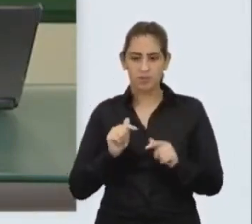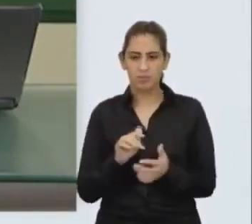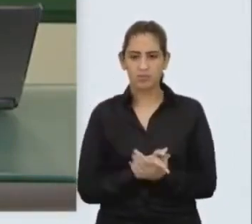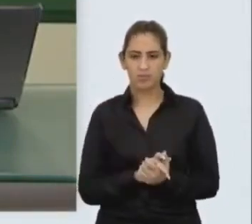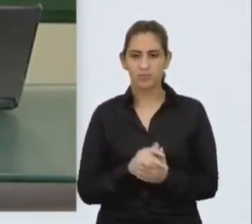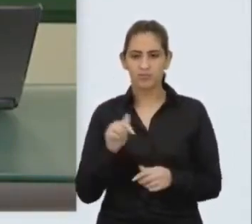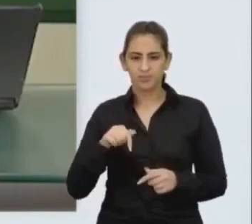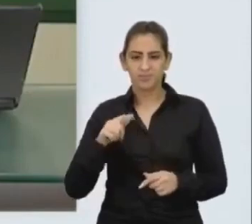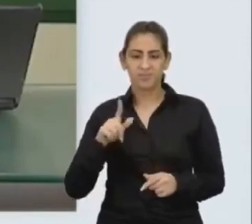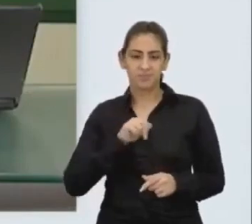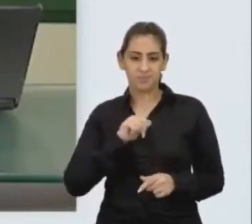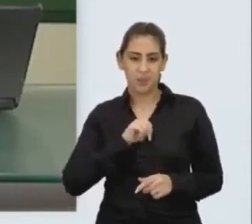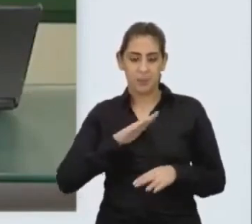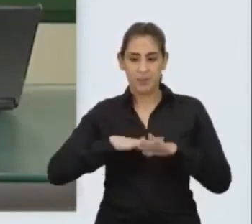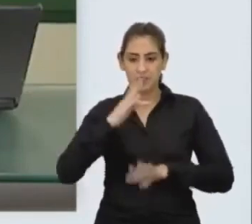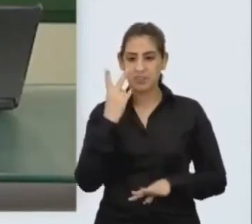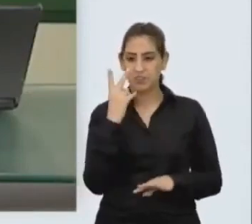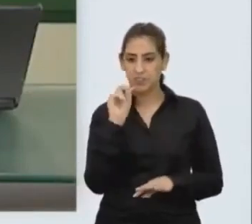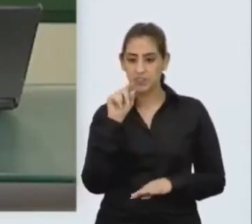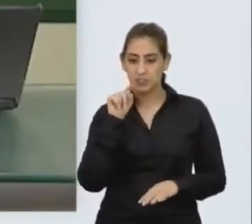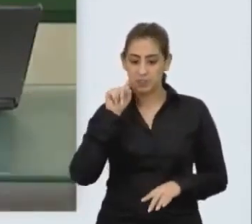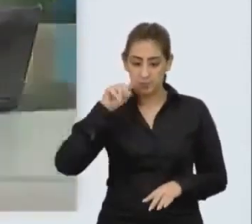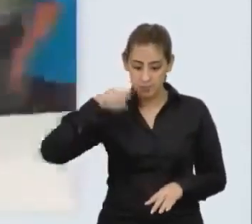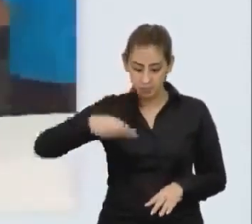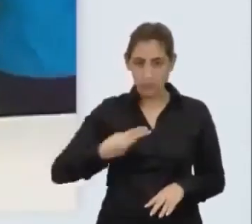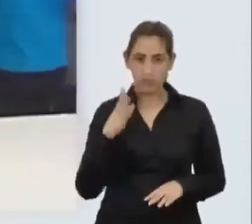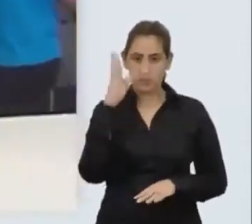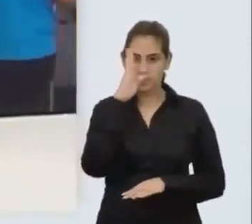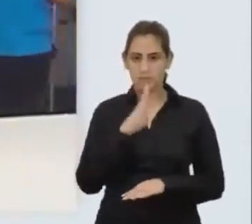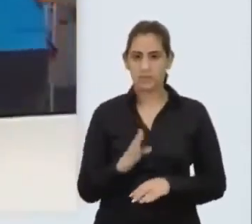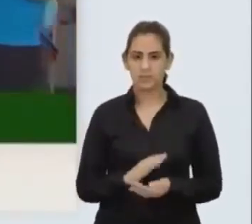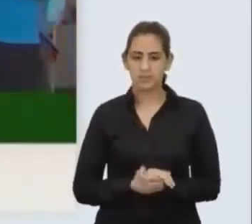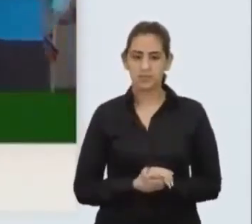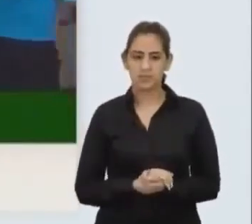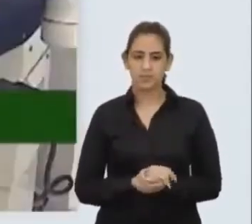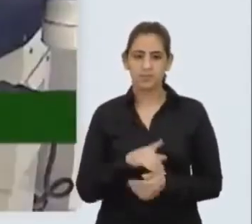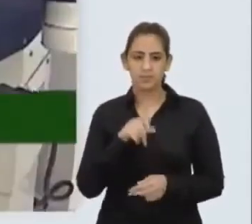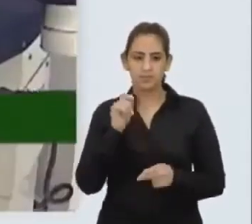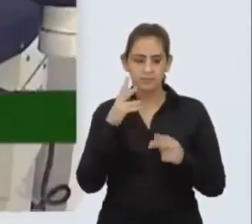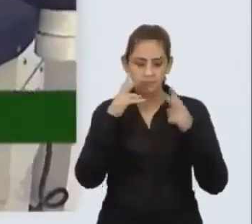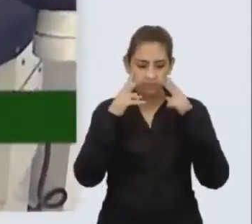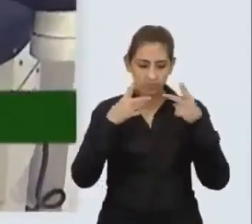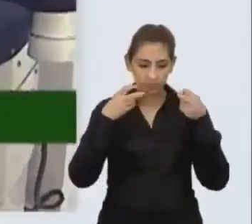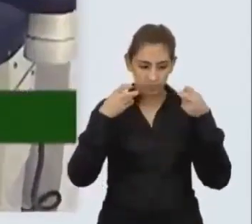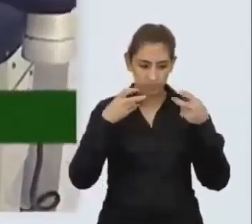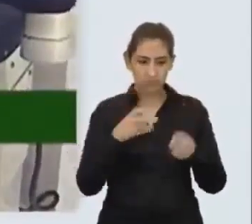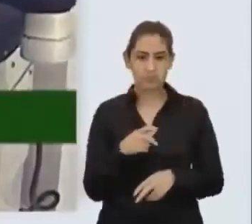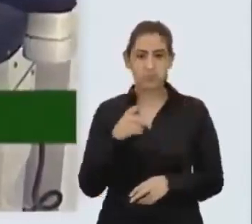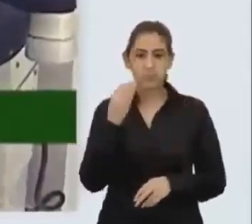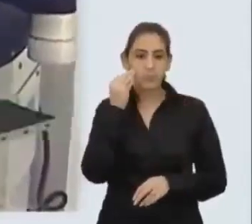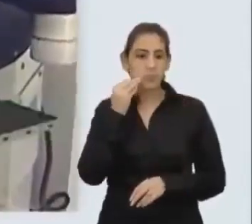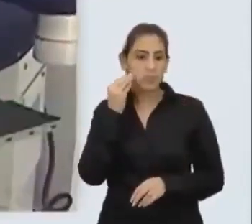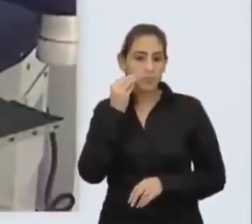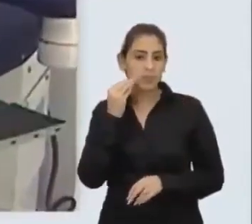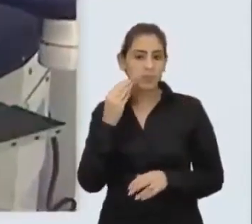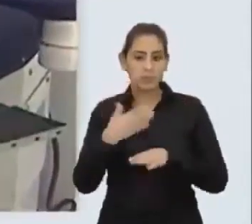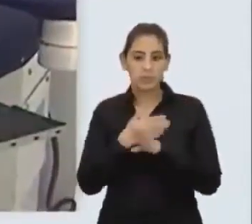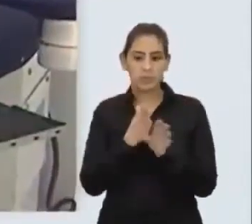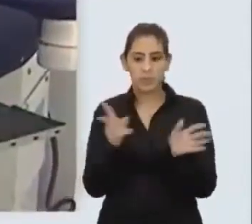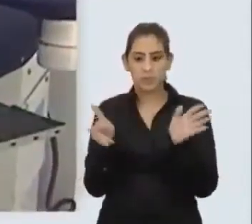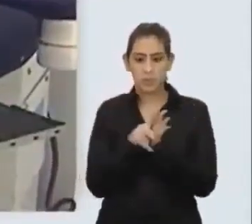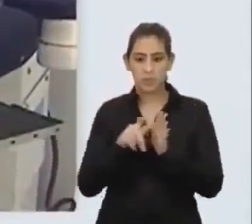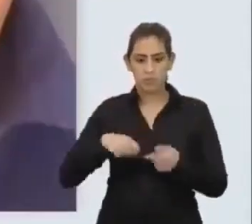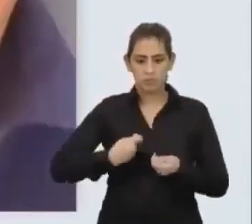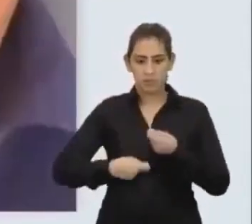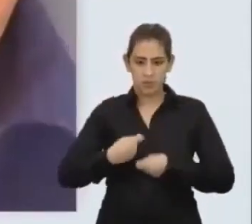empregam mais de 20 milhões de brasileiros eles soube enxergar uma boa oportunidade para abrir o